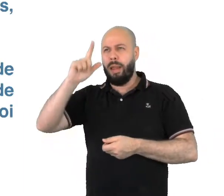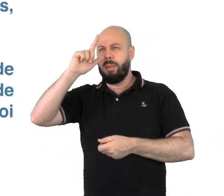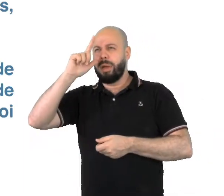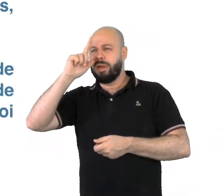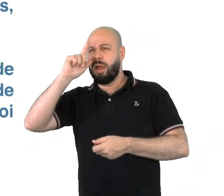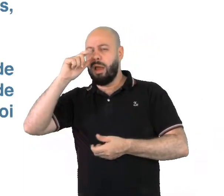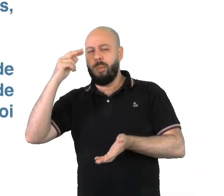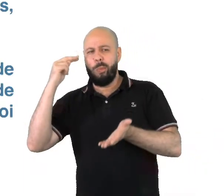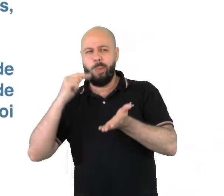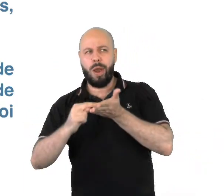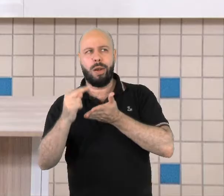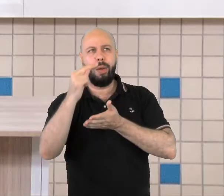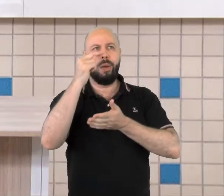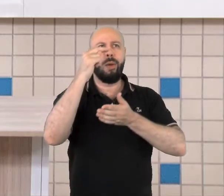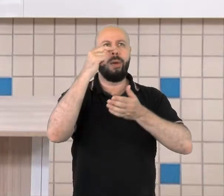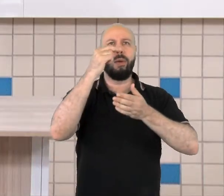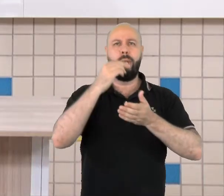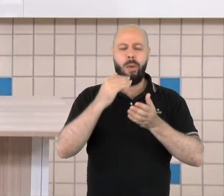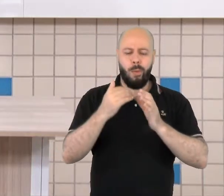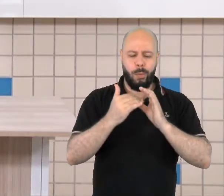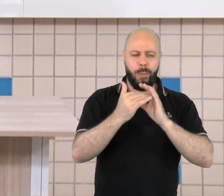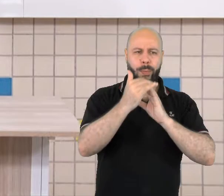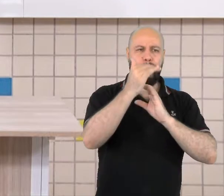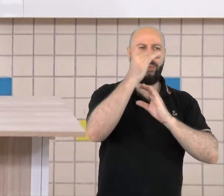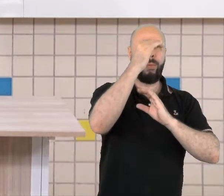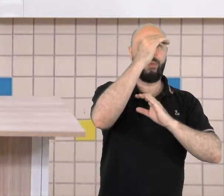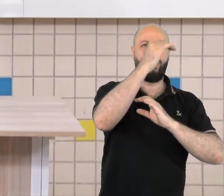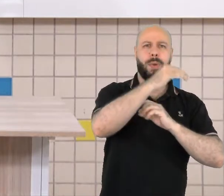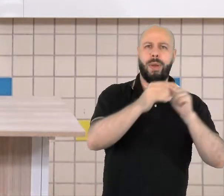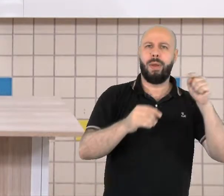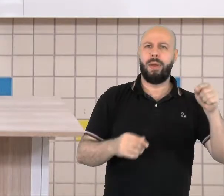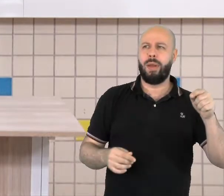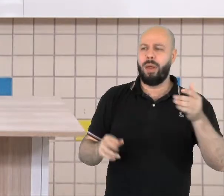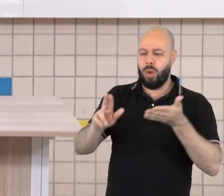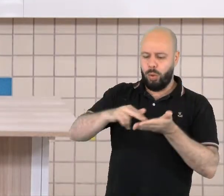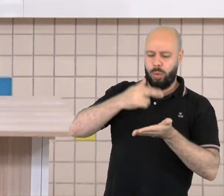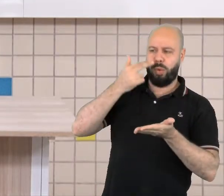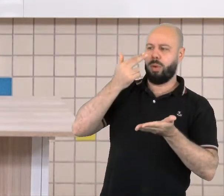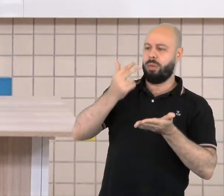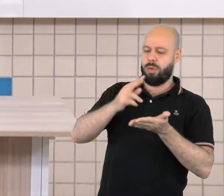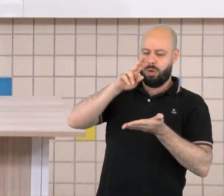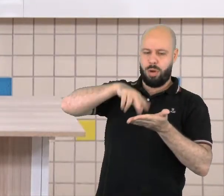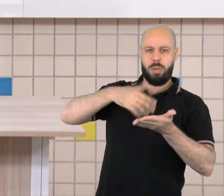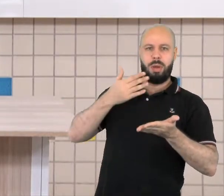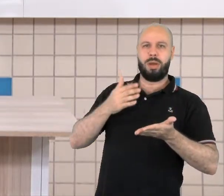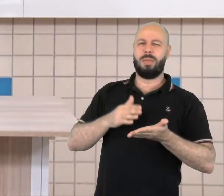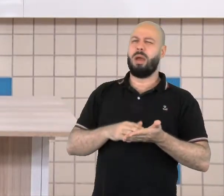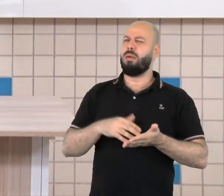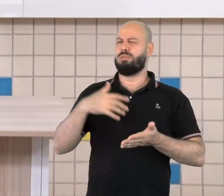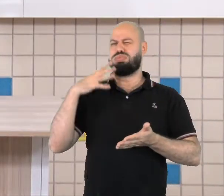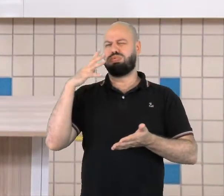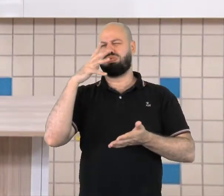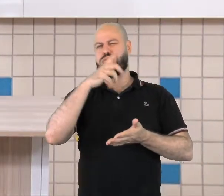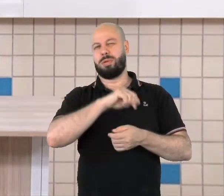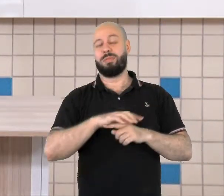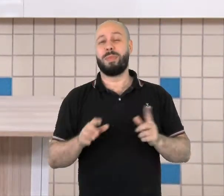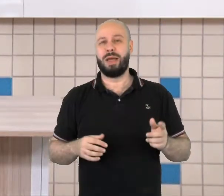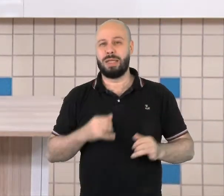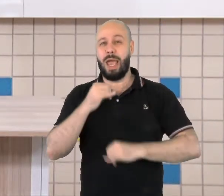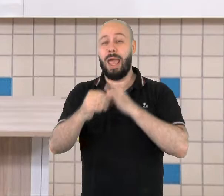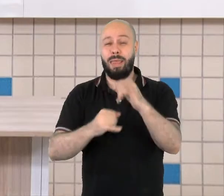aconteceu muita coisa aqui. Olha só como a internet ela melhora. Mas, infelizmente, ela nasceu para a